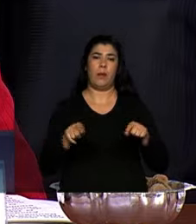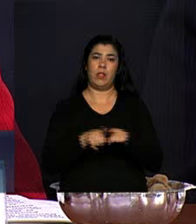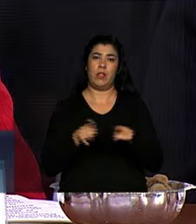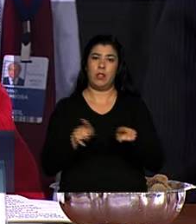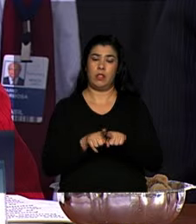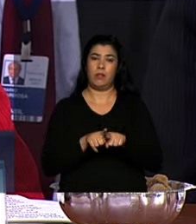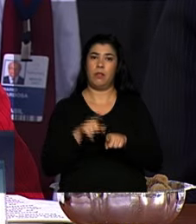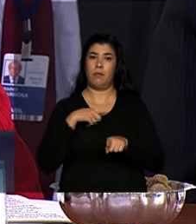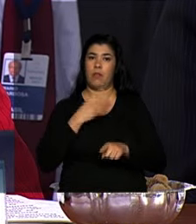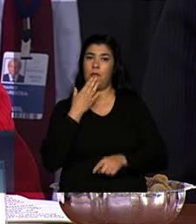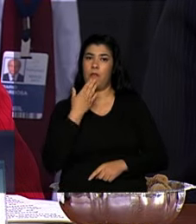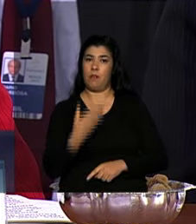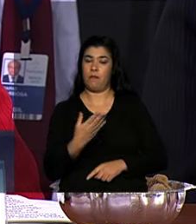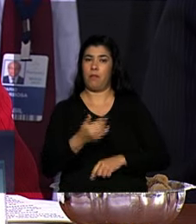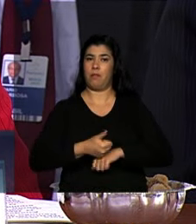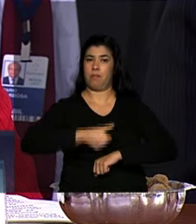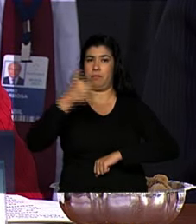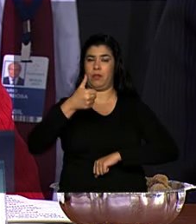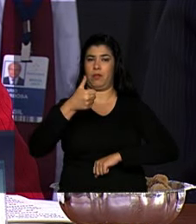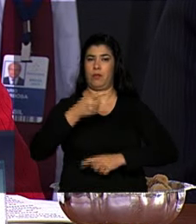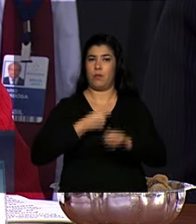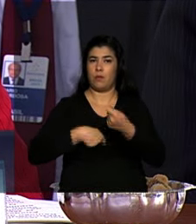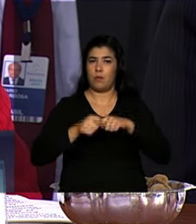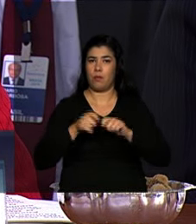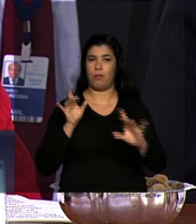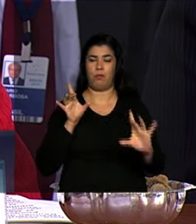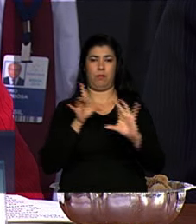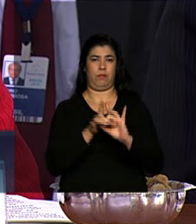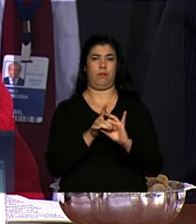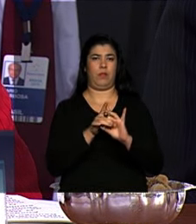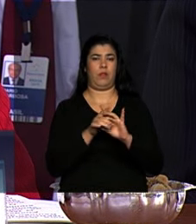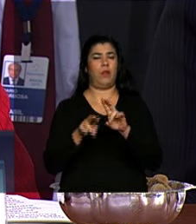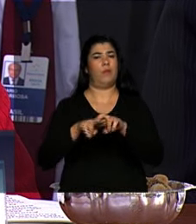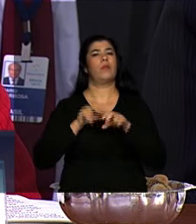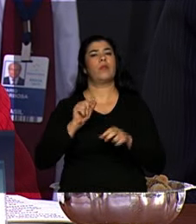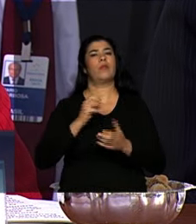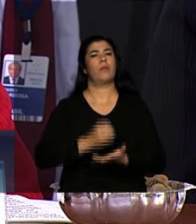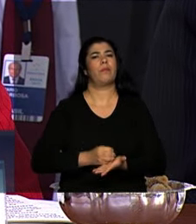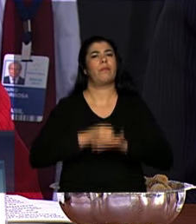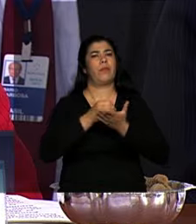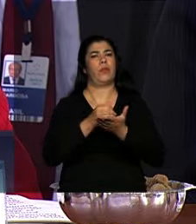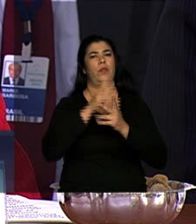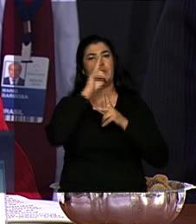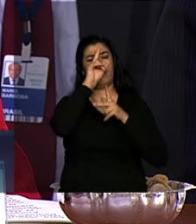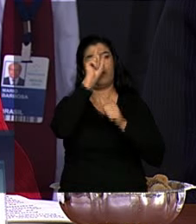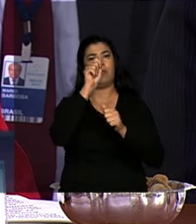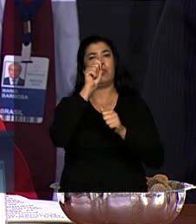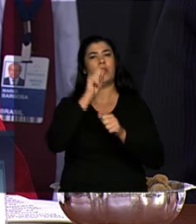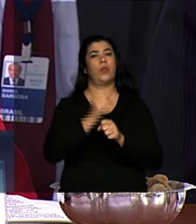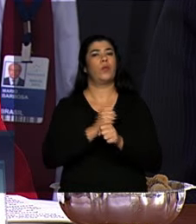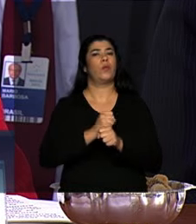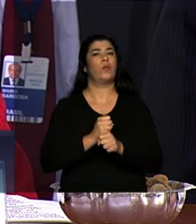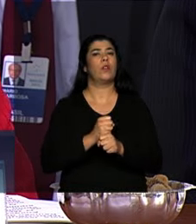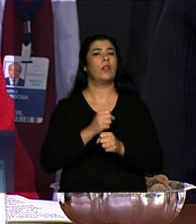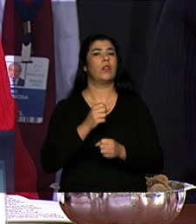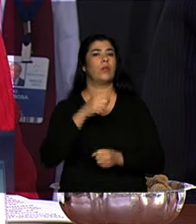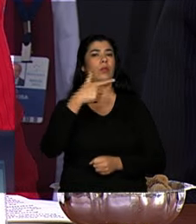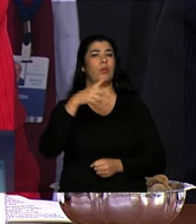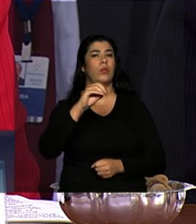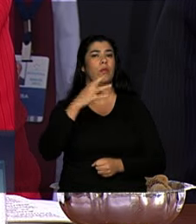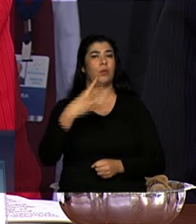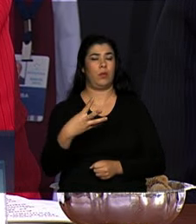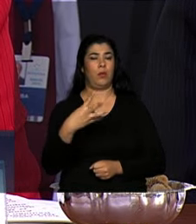da integração. Por isso, apoiamos fortemente, em 2004,